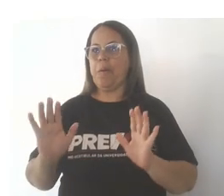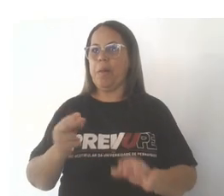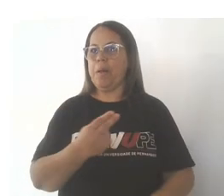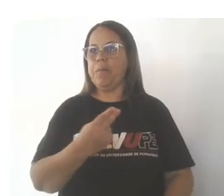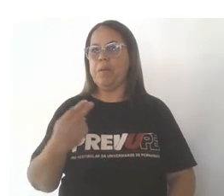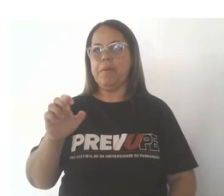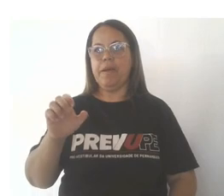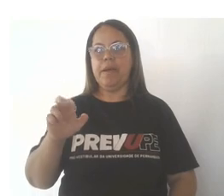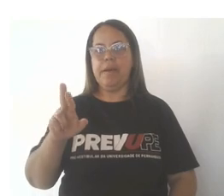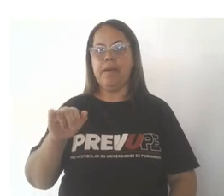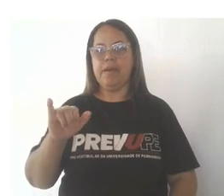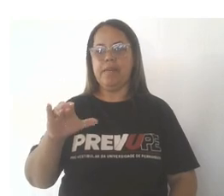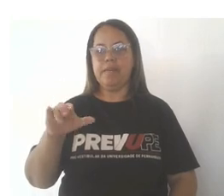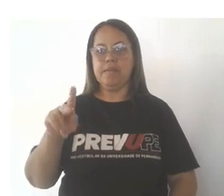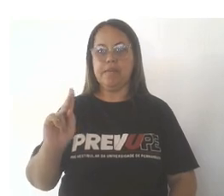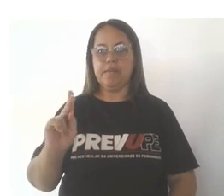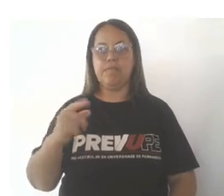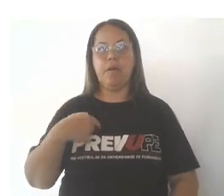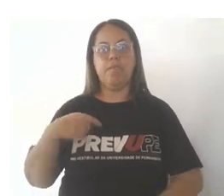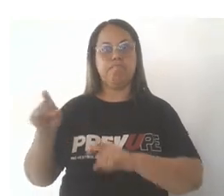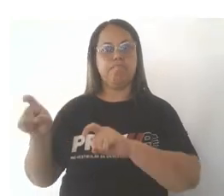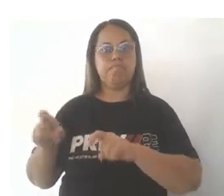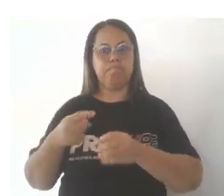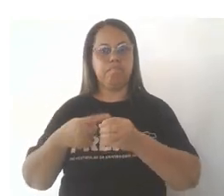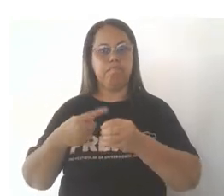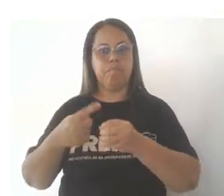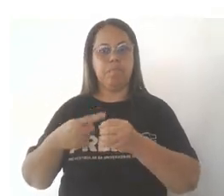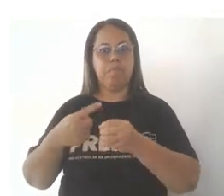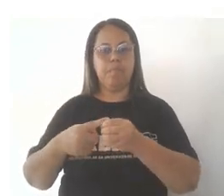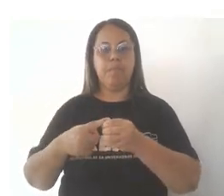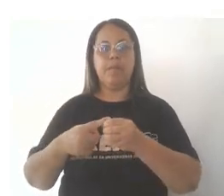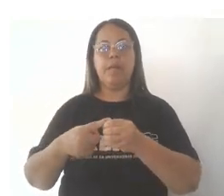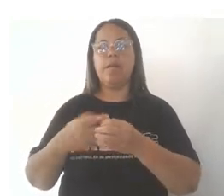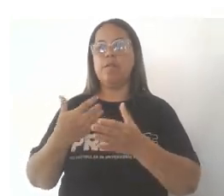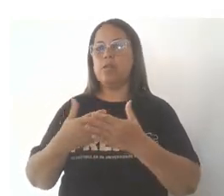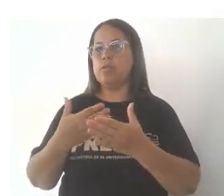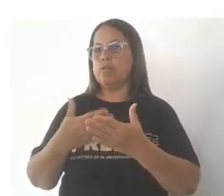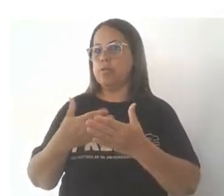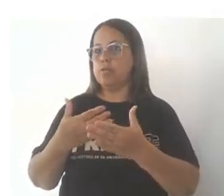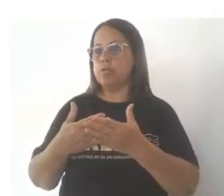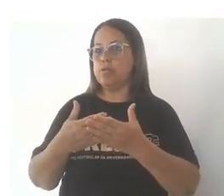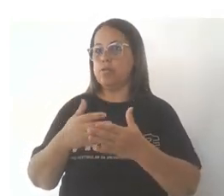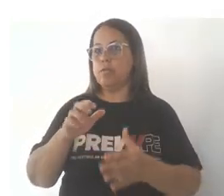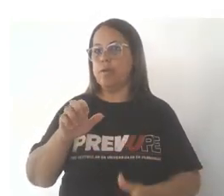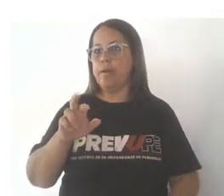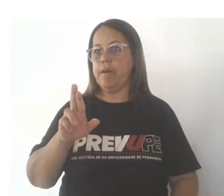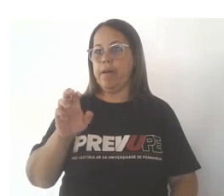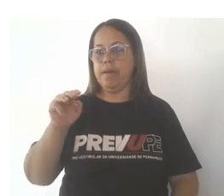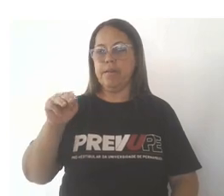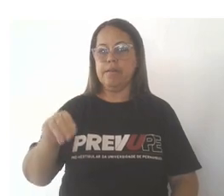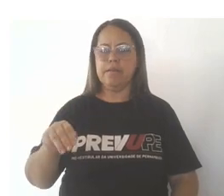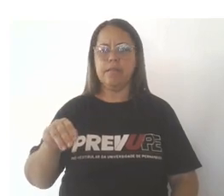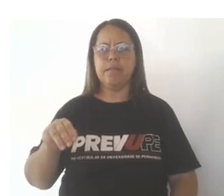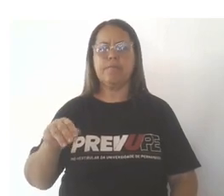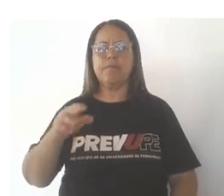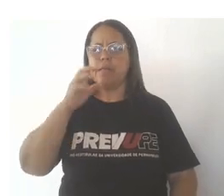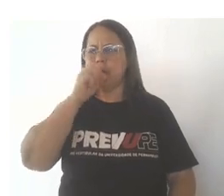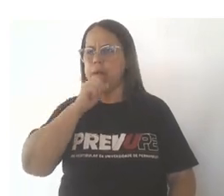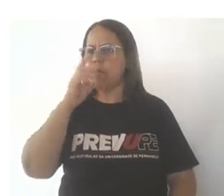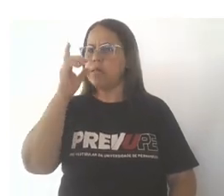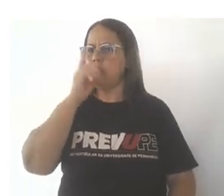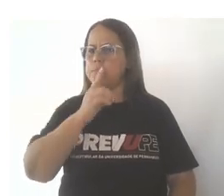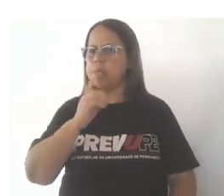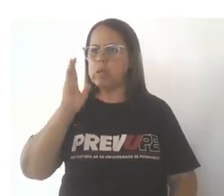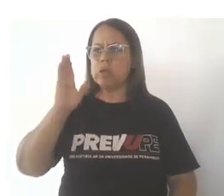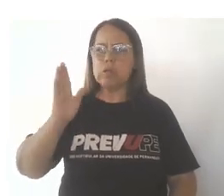Olá pessoal, meu nome é Eric Otávio, sou da zona rural de Rio Formoso, estudo na Aerion Wills de Andrade Barretos. Todos os sábados e domingos